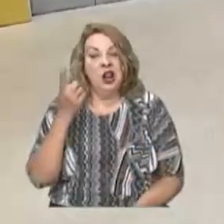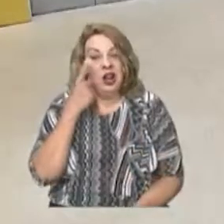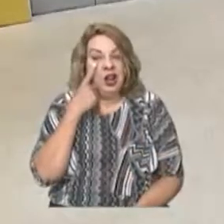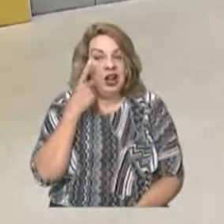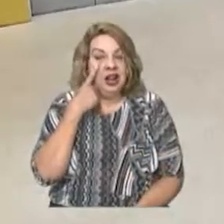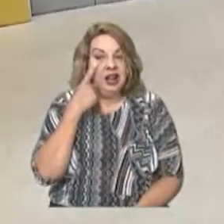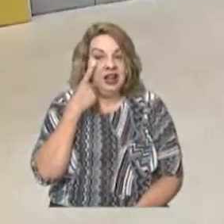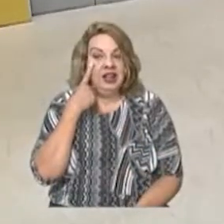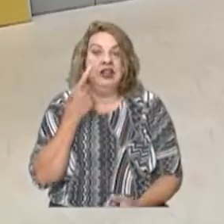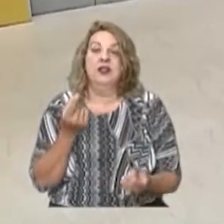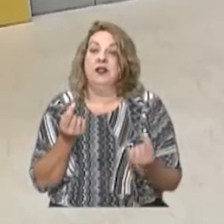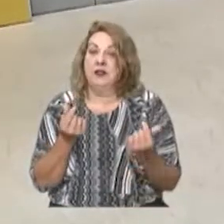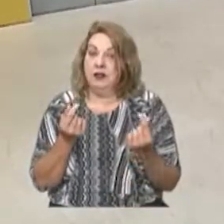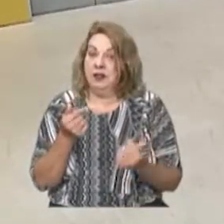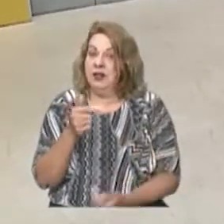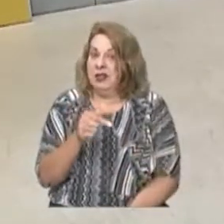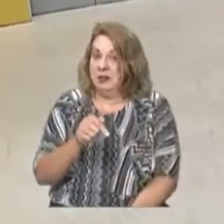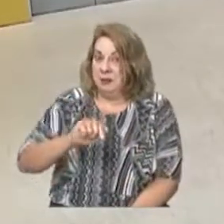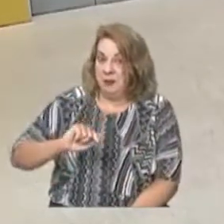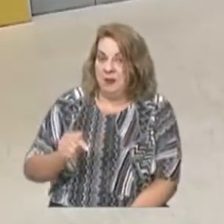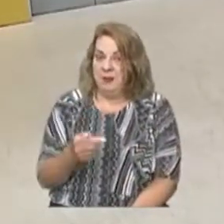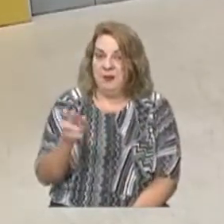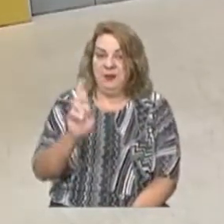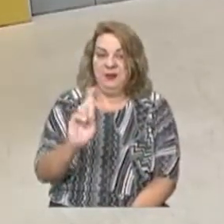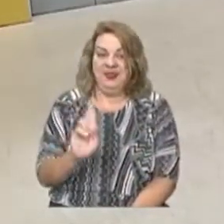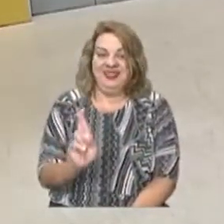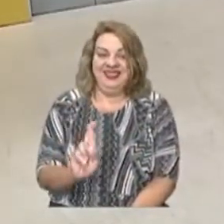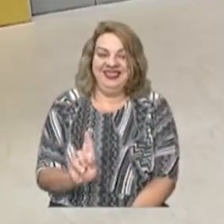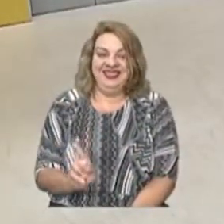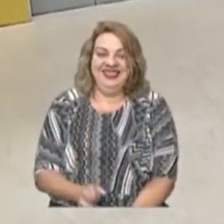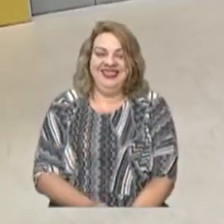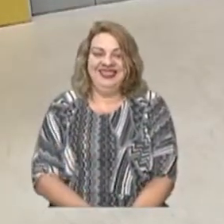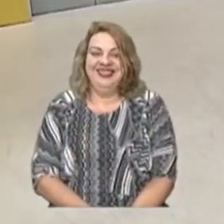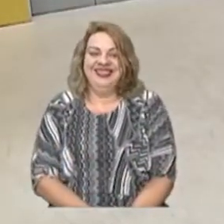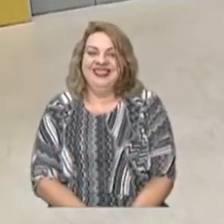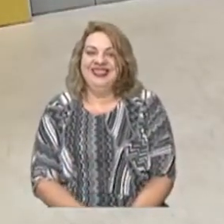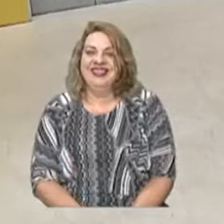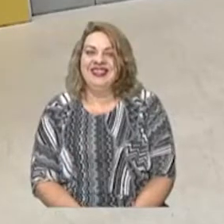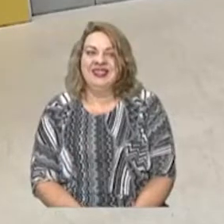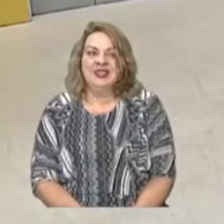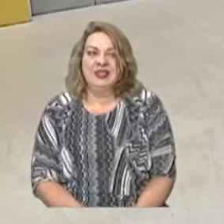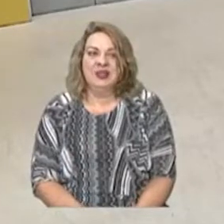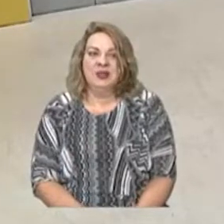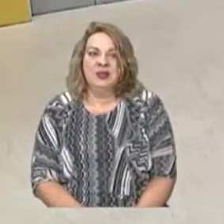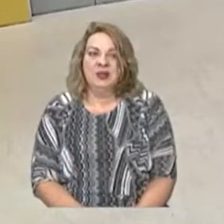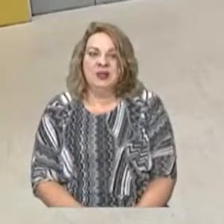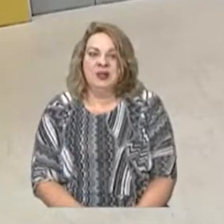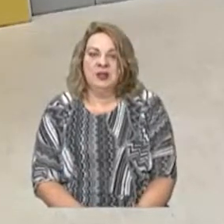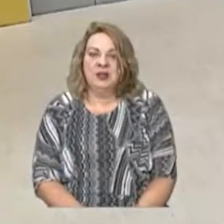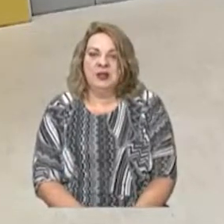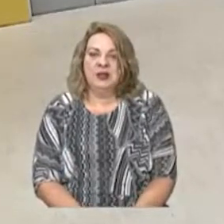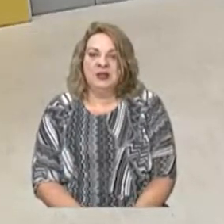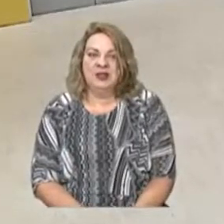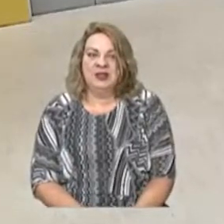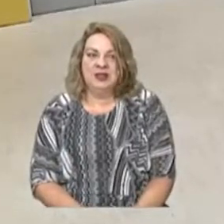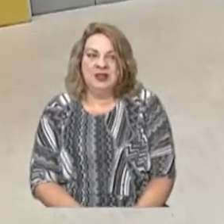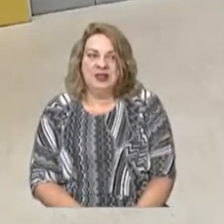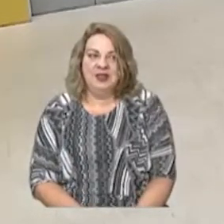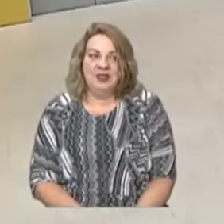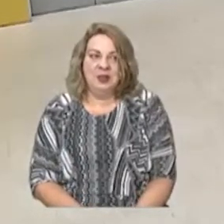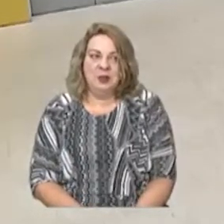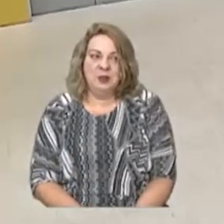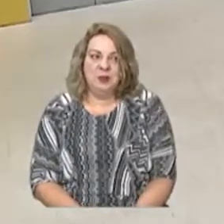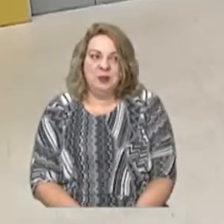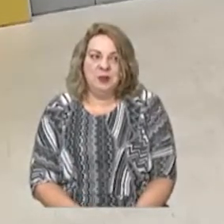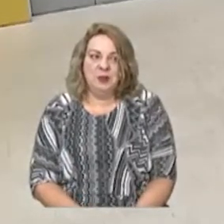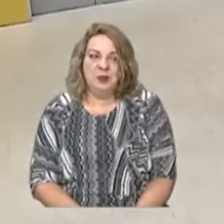Olha aí, valendo 7 mil reais, minha gente! Sobe aí, bota din-din no prêmio